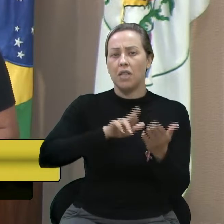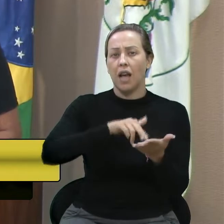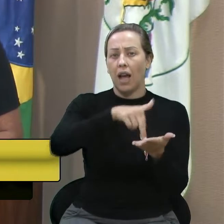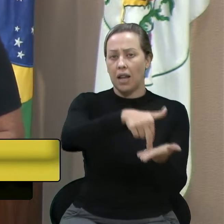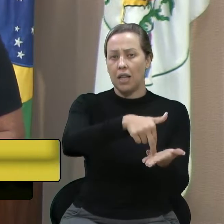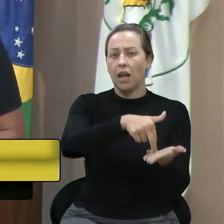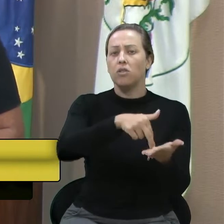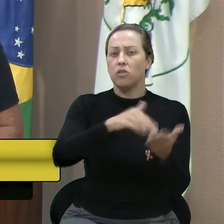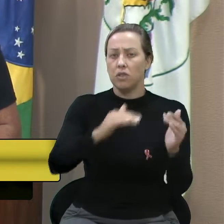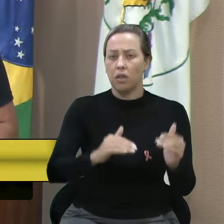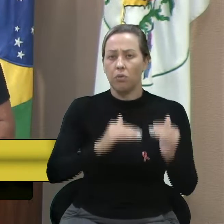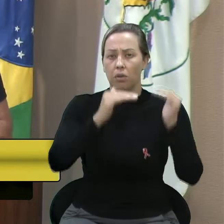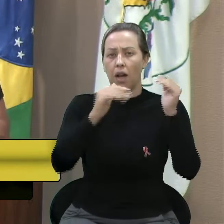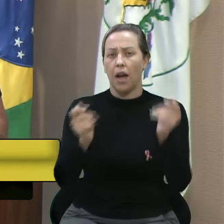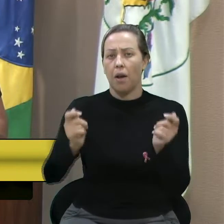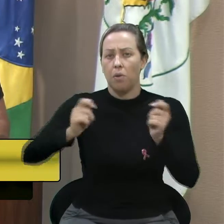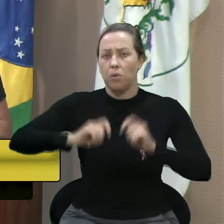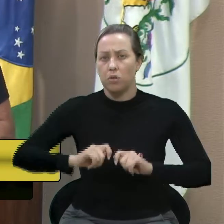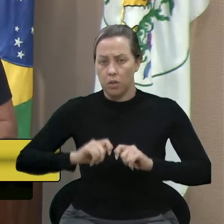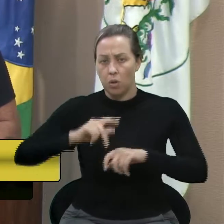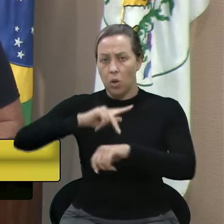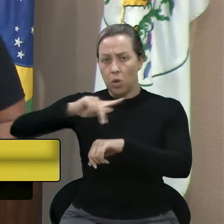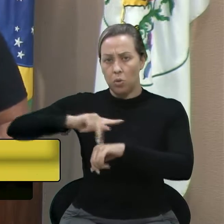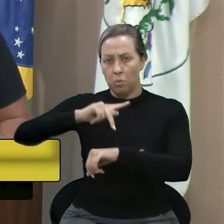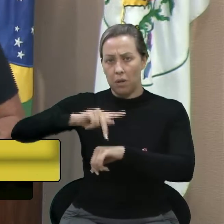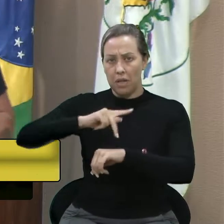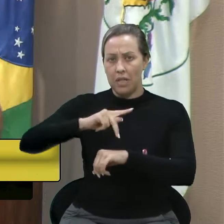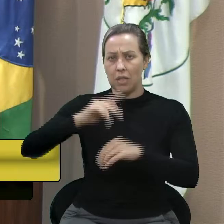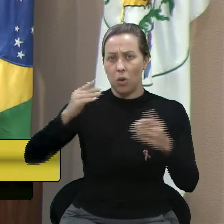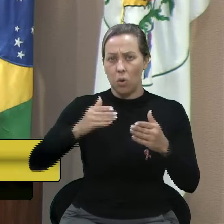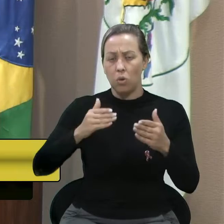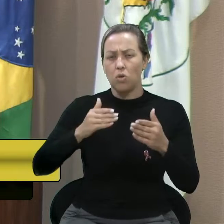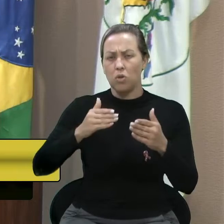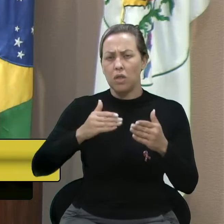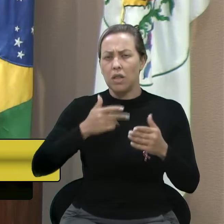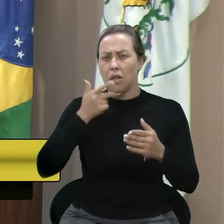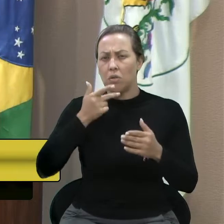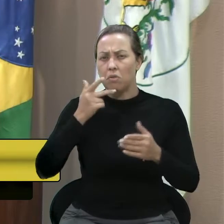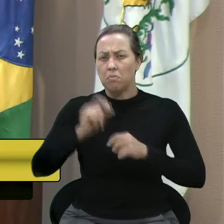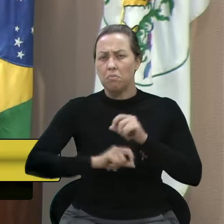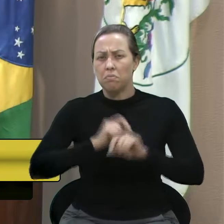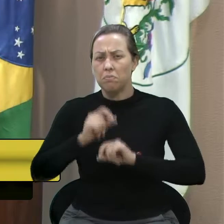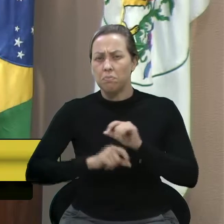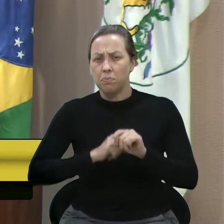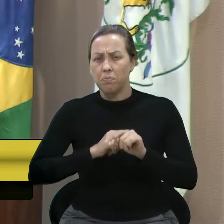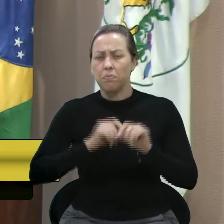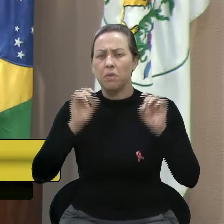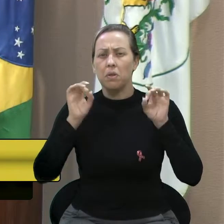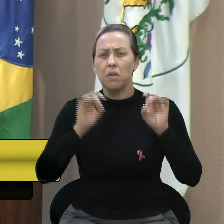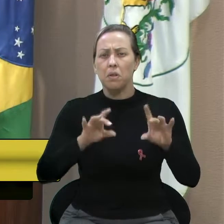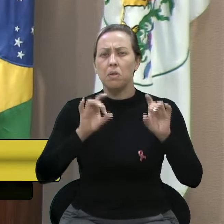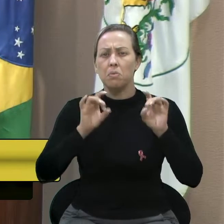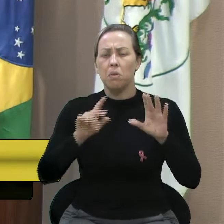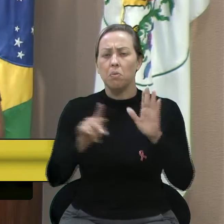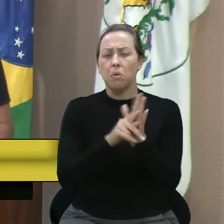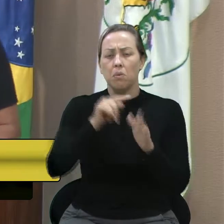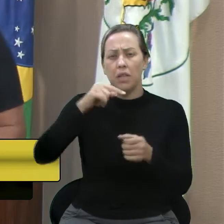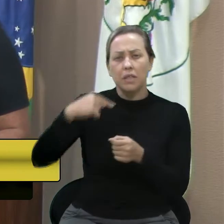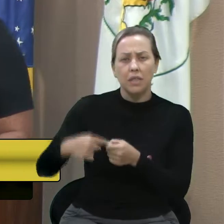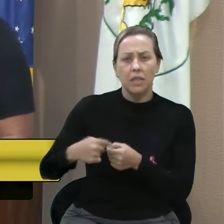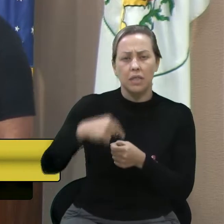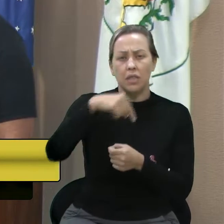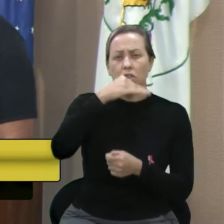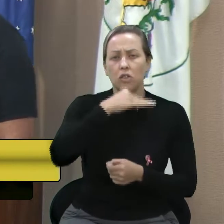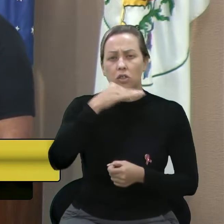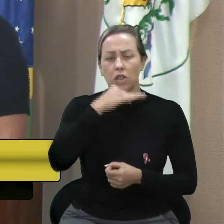Para além das condições do país e do Estado, me permitam falar, em especial, da nossa cidade de